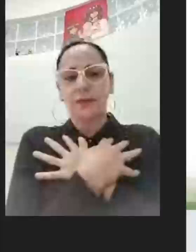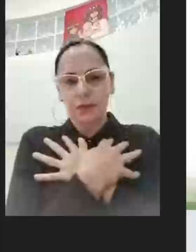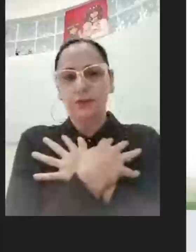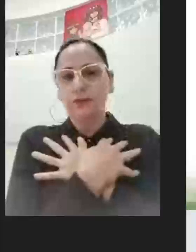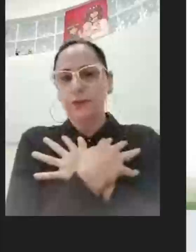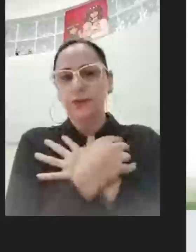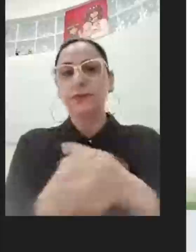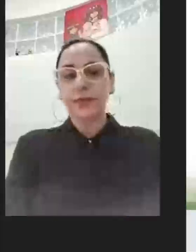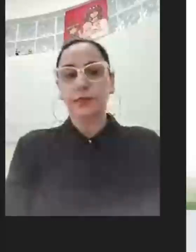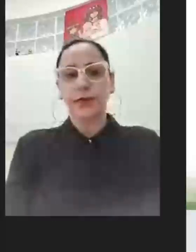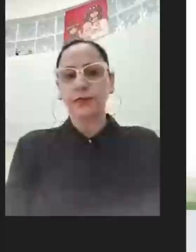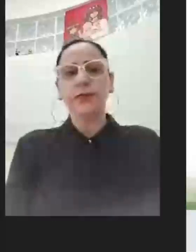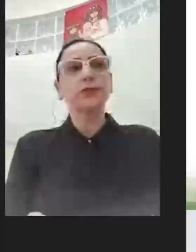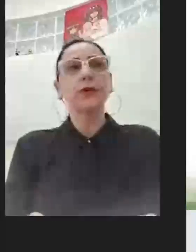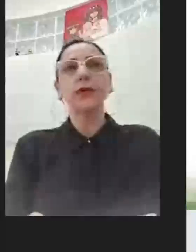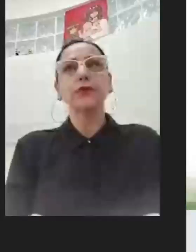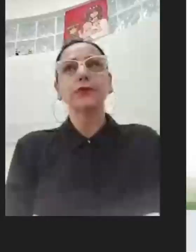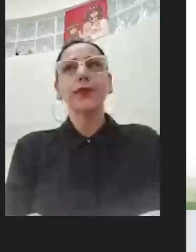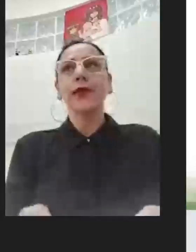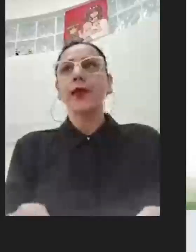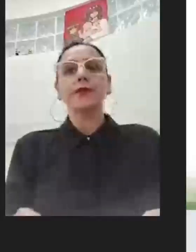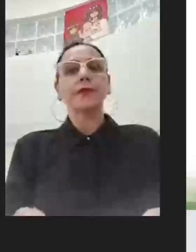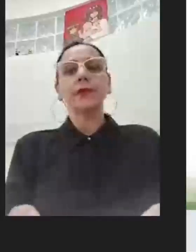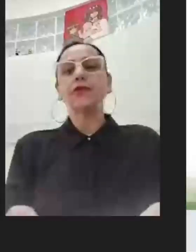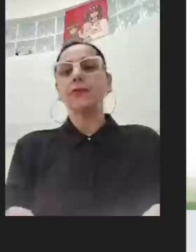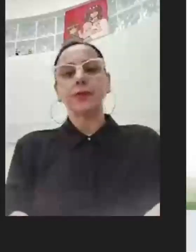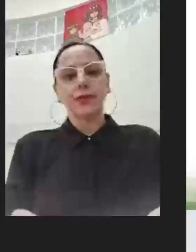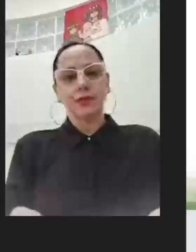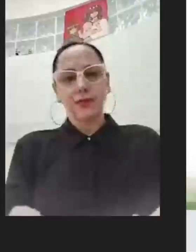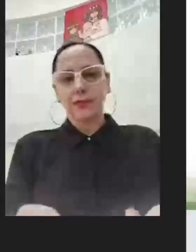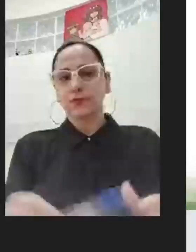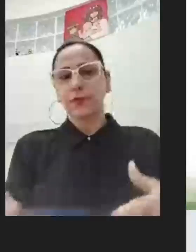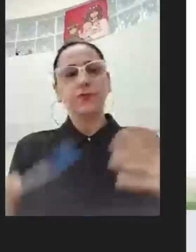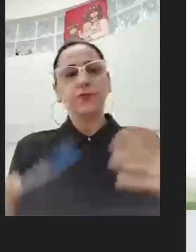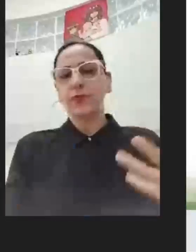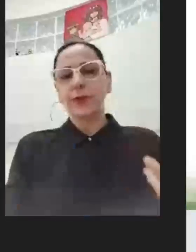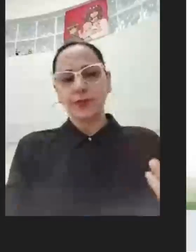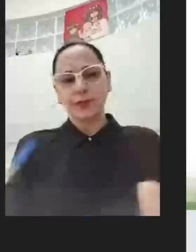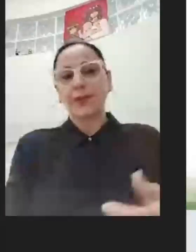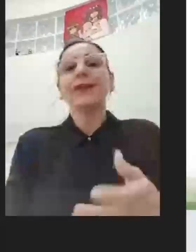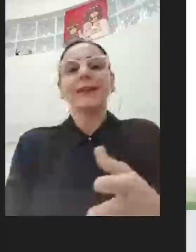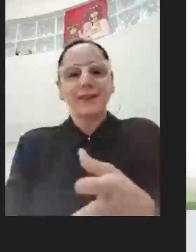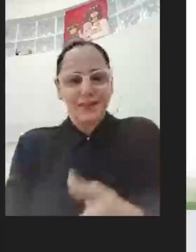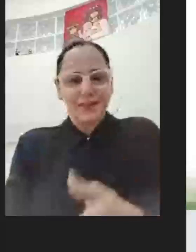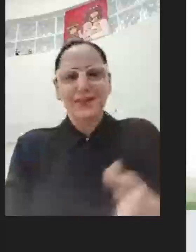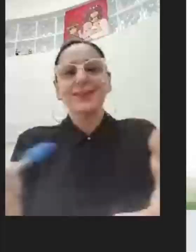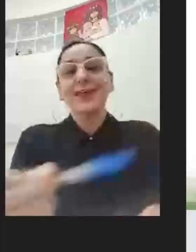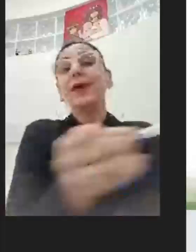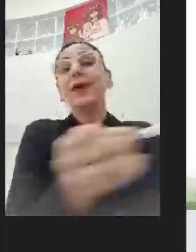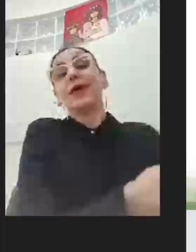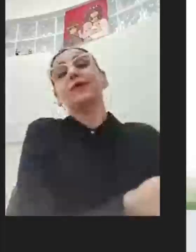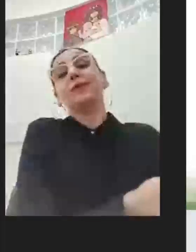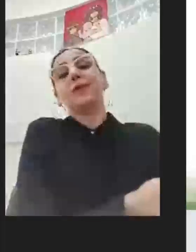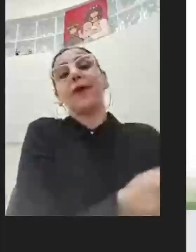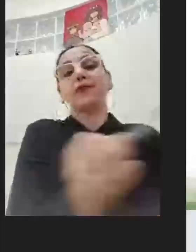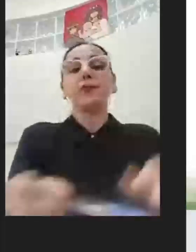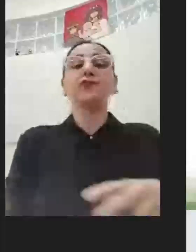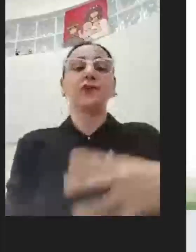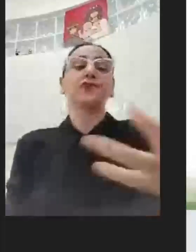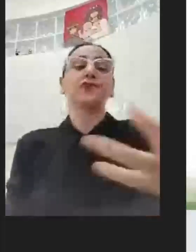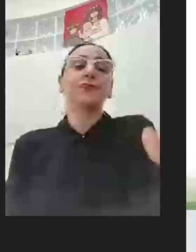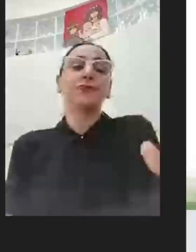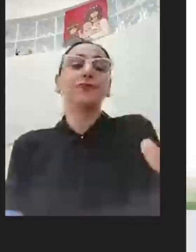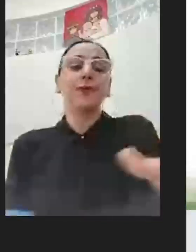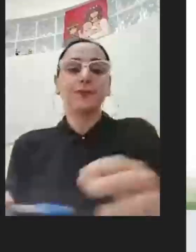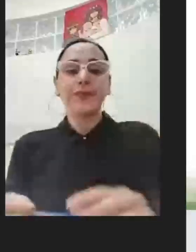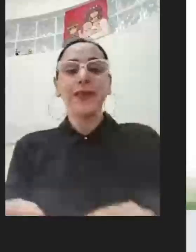faz parte de nós, do ser humano. O ser humano é o ser mais dependente que existe desde que nasce. Tanto é que ele tem que nascer e ser colocado